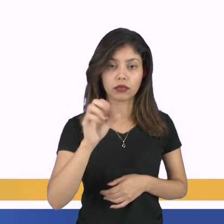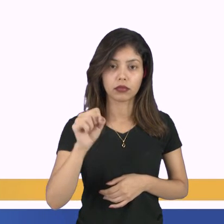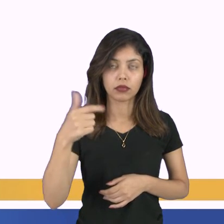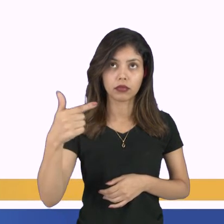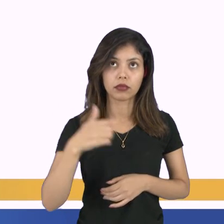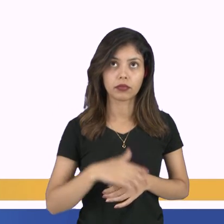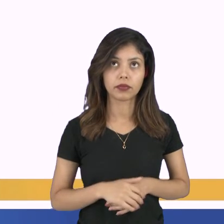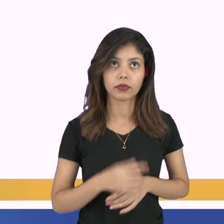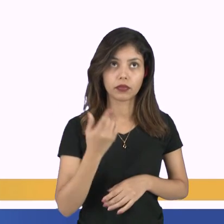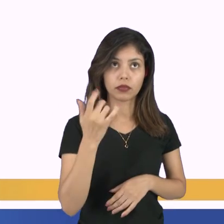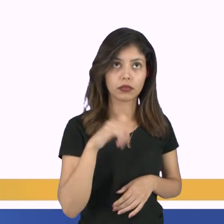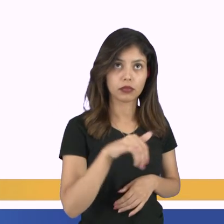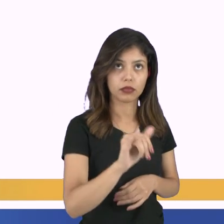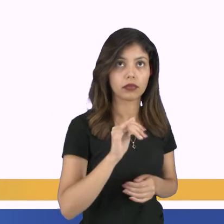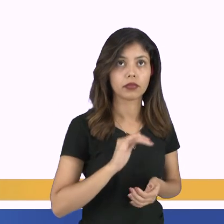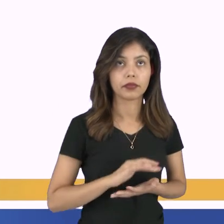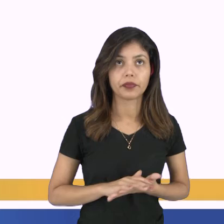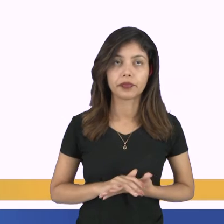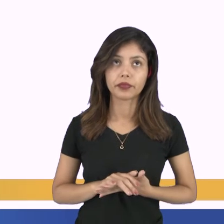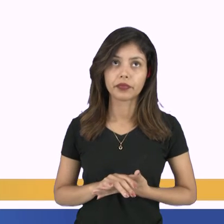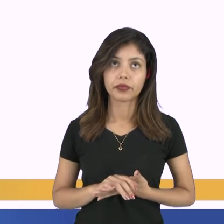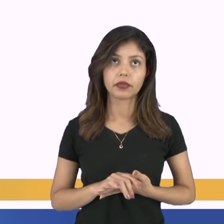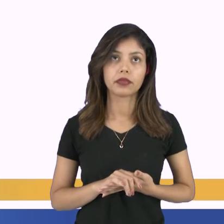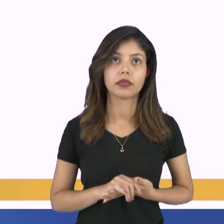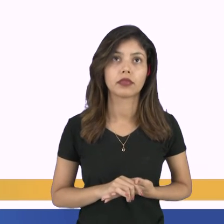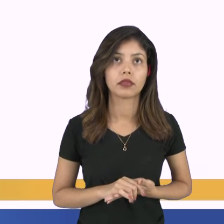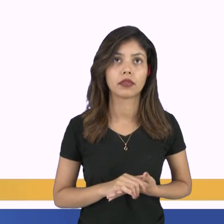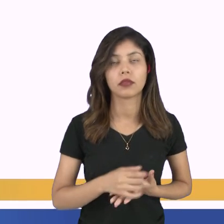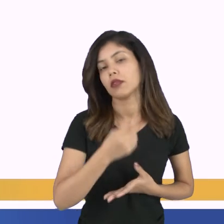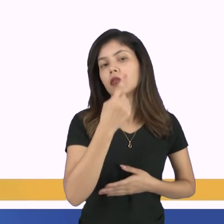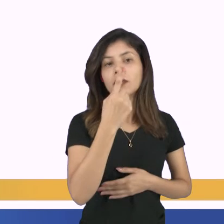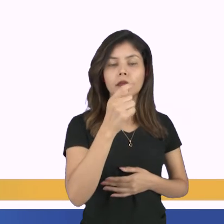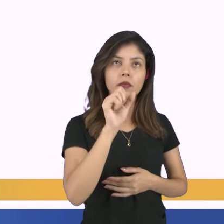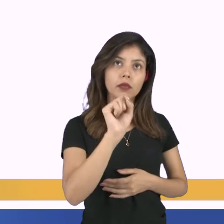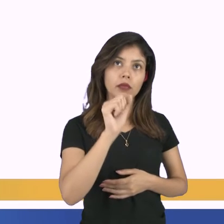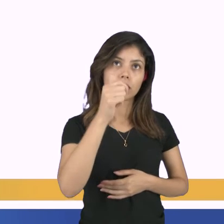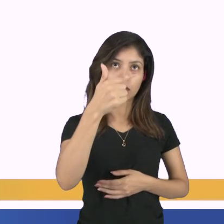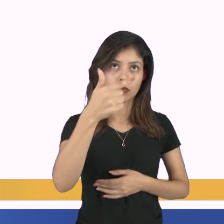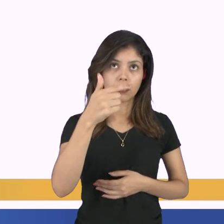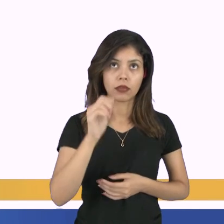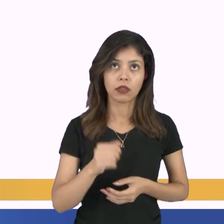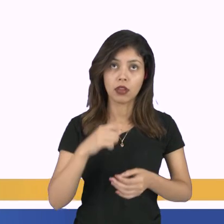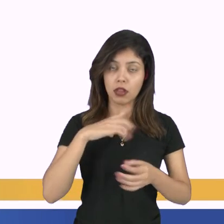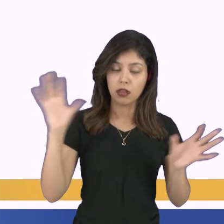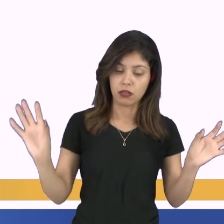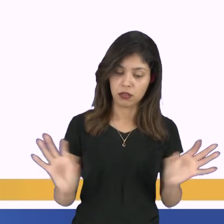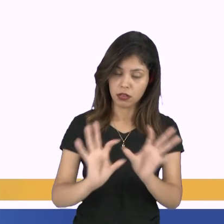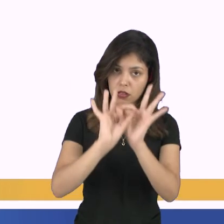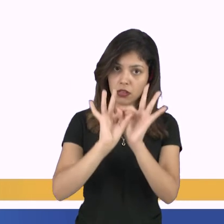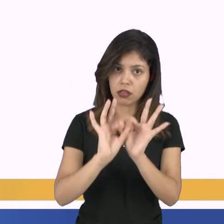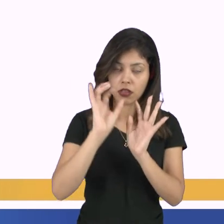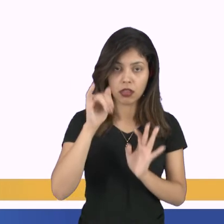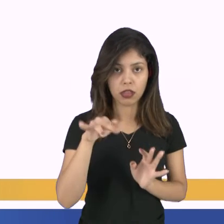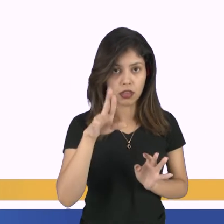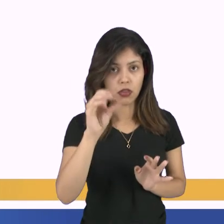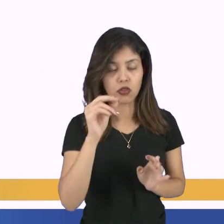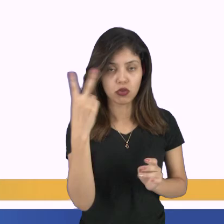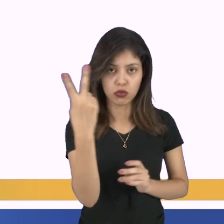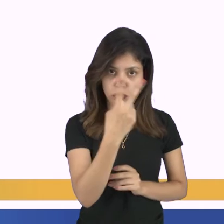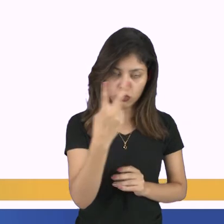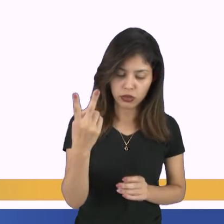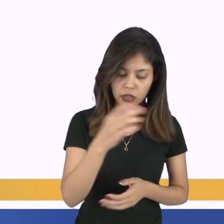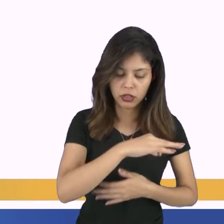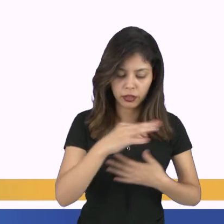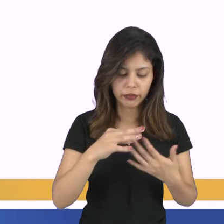3s2, e um elemento Y possui a seguinte configuração eletrônica. Da ligação iônica entre esses